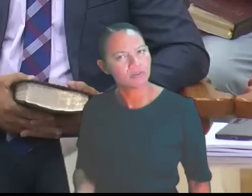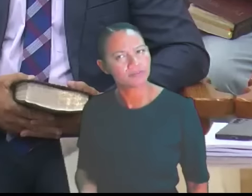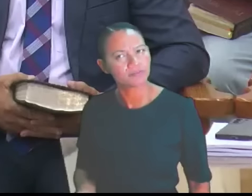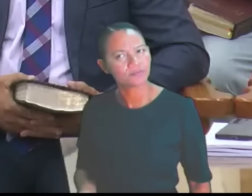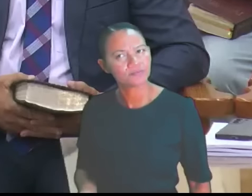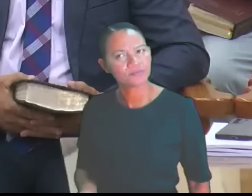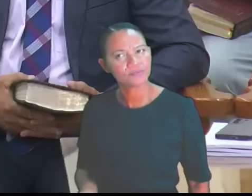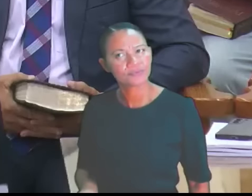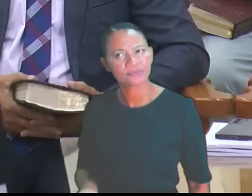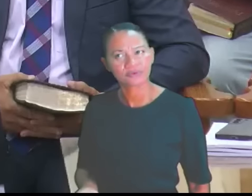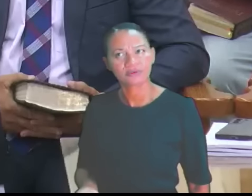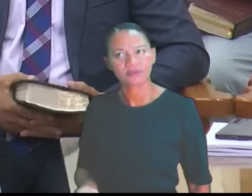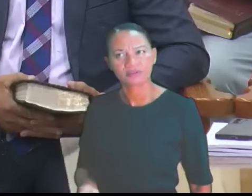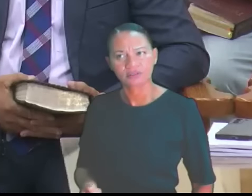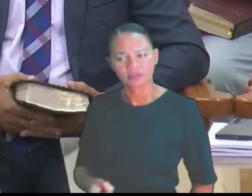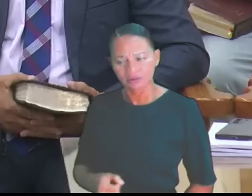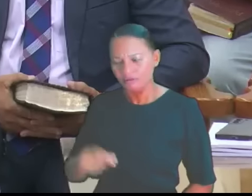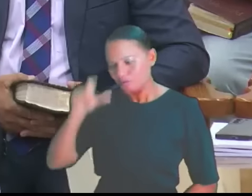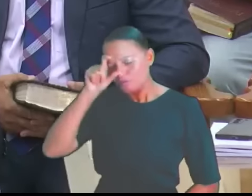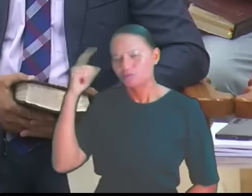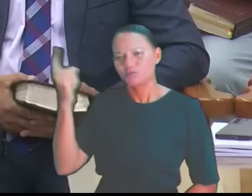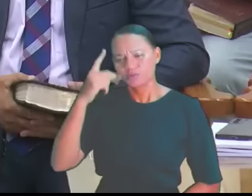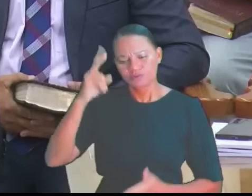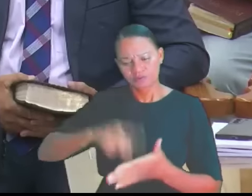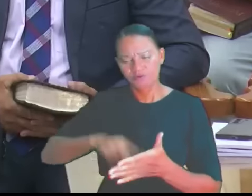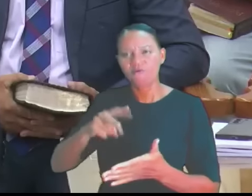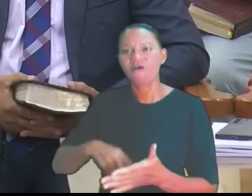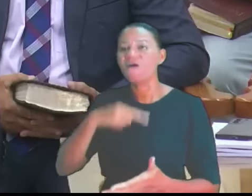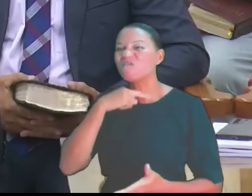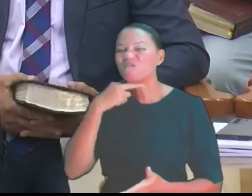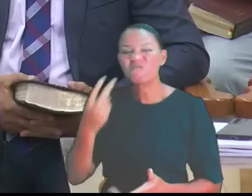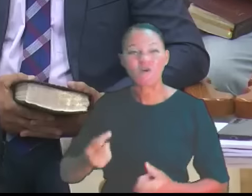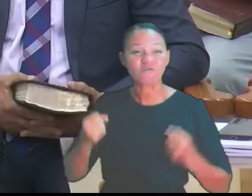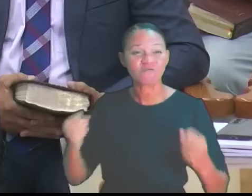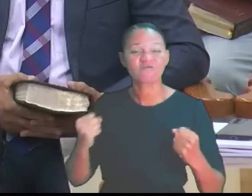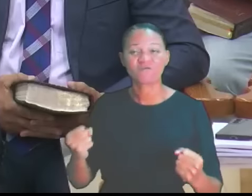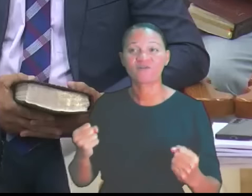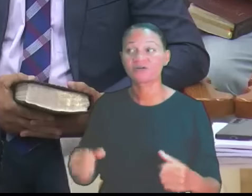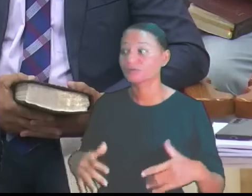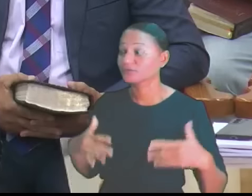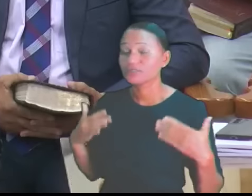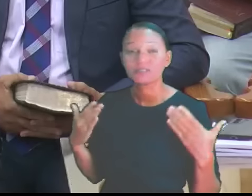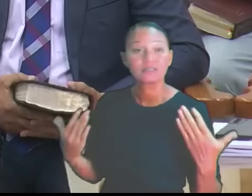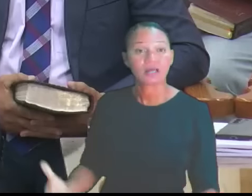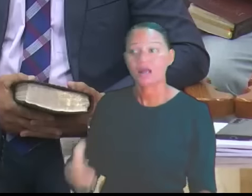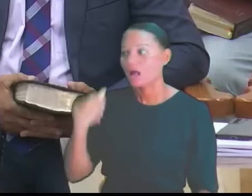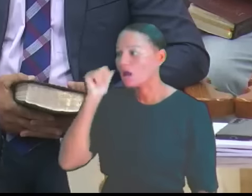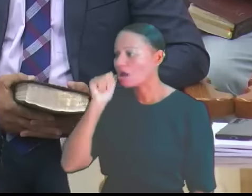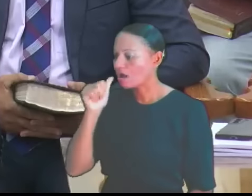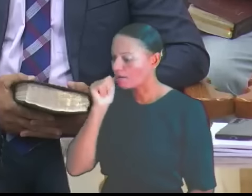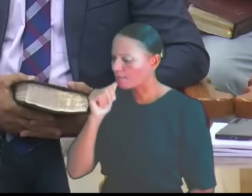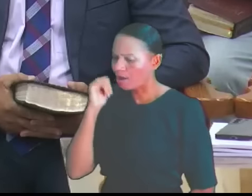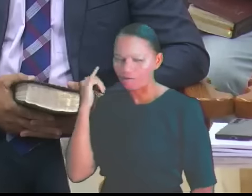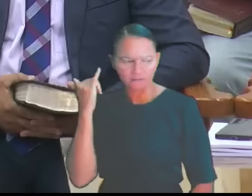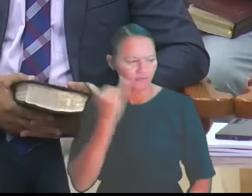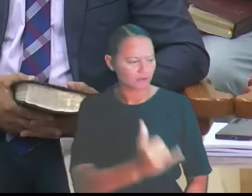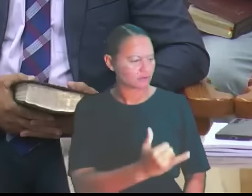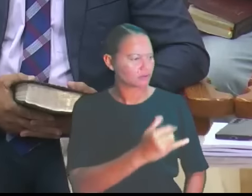Verso 24. Leia, pastor Núcio, bem forte para nós aí, que é a voz de trovão do Senhor. Então a mulher disse a